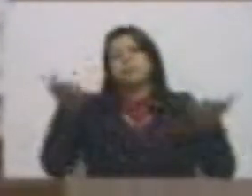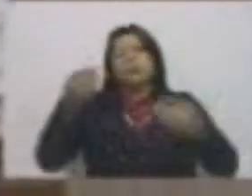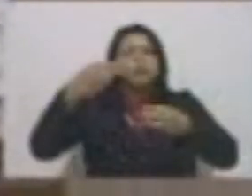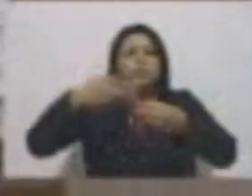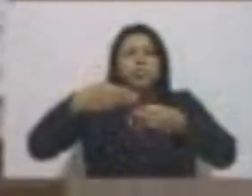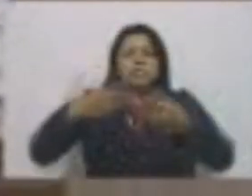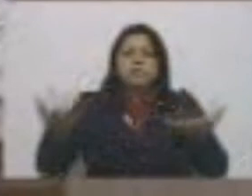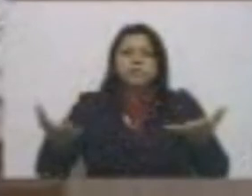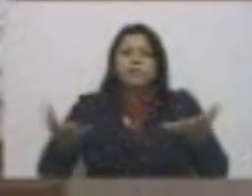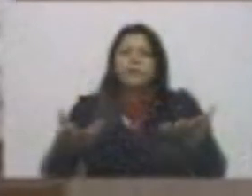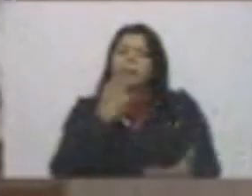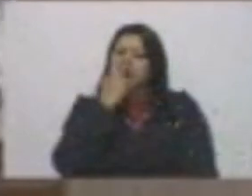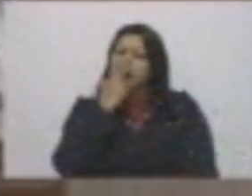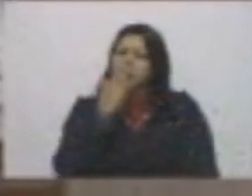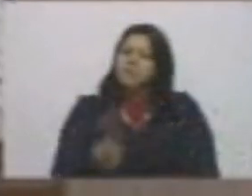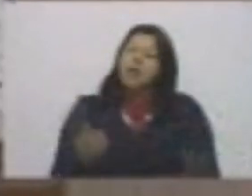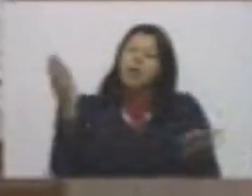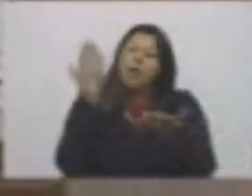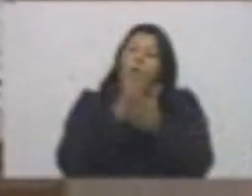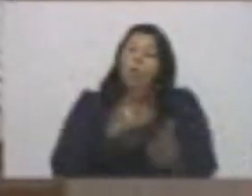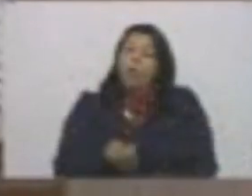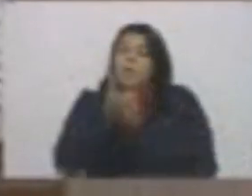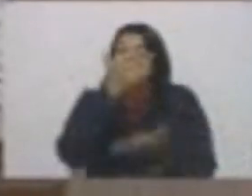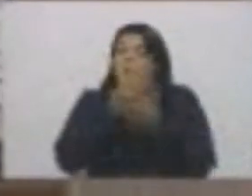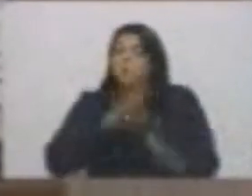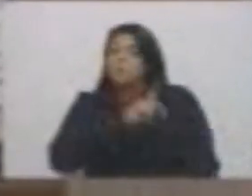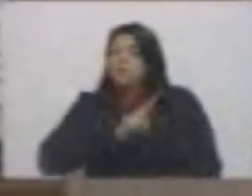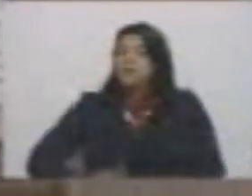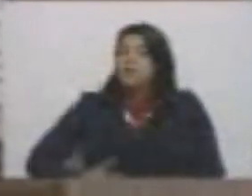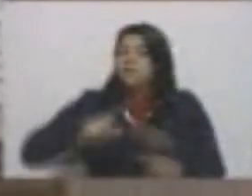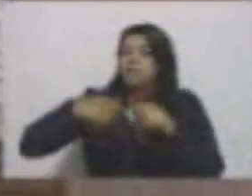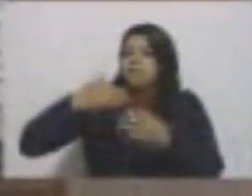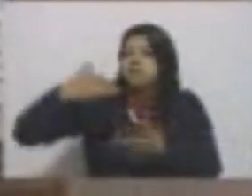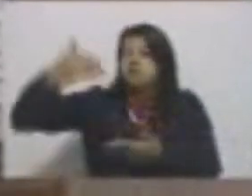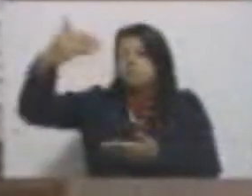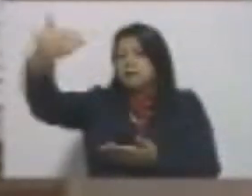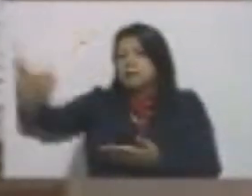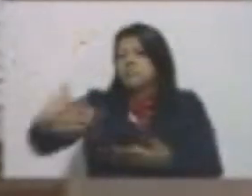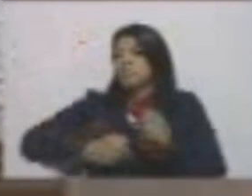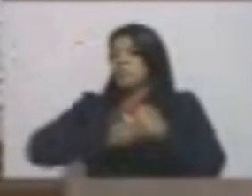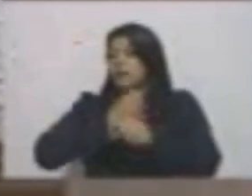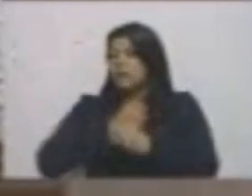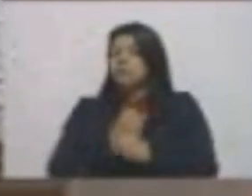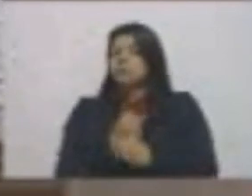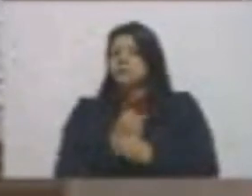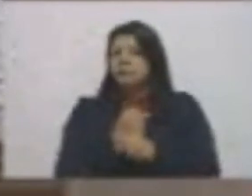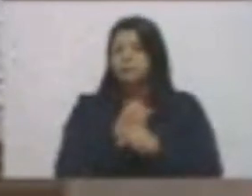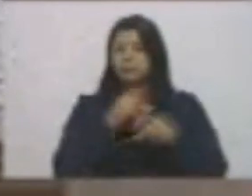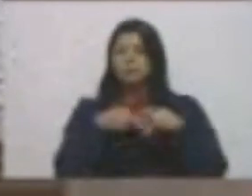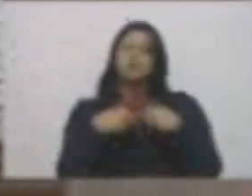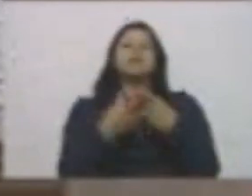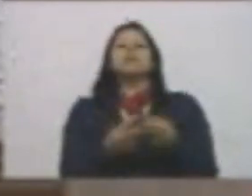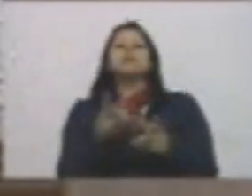No final de governo, deixar mais um financiamento para os próximos mandatos, para os próximos anos? O povo